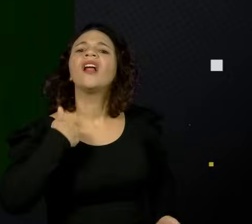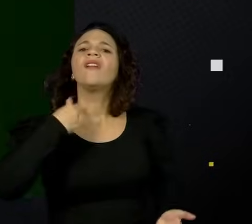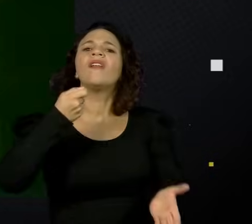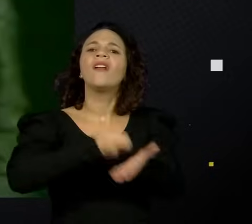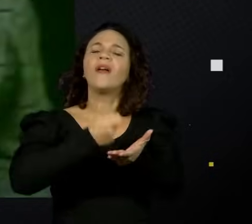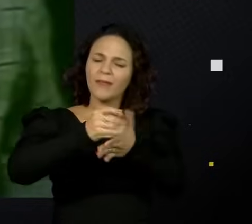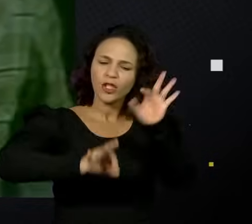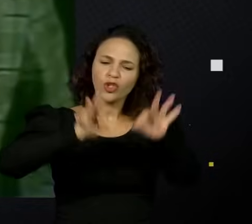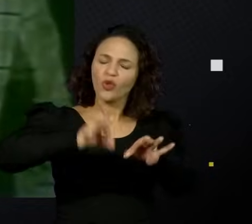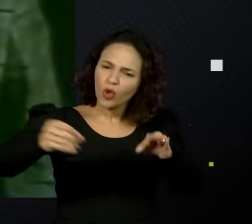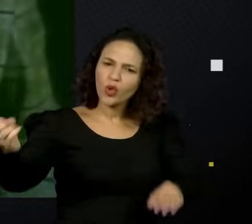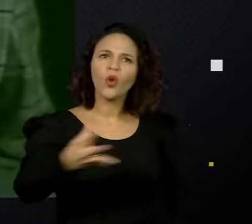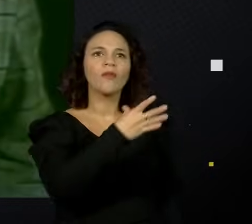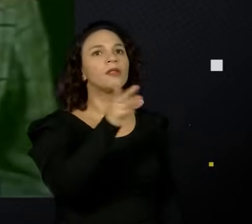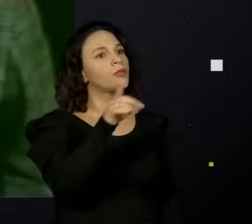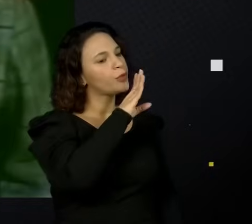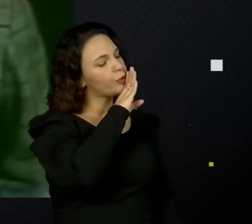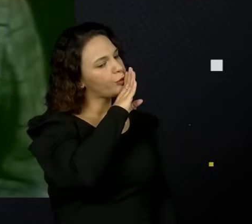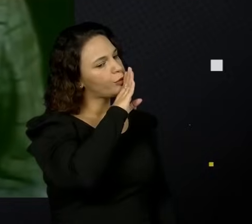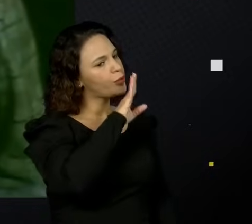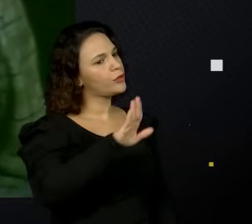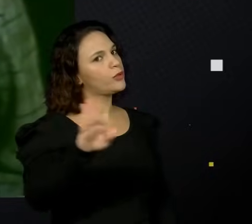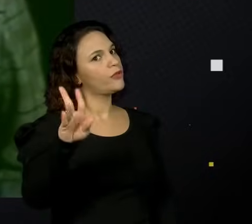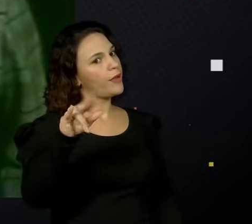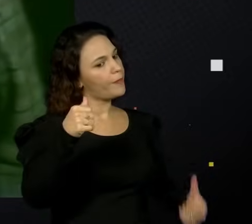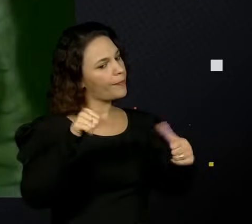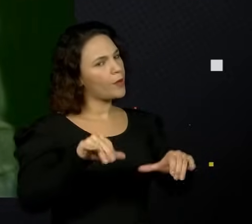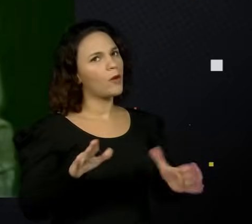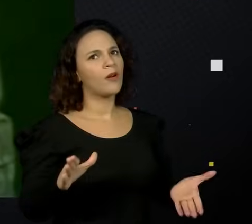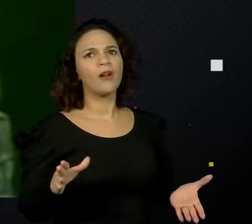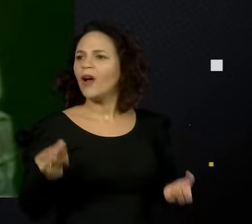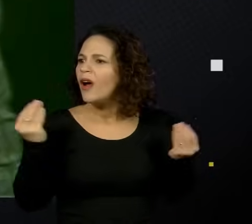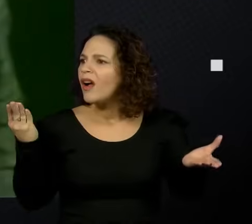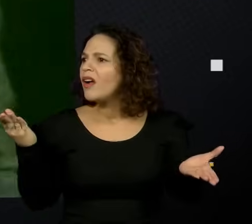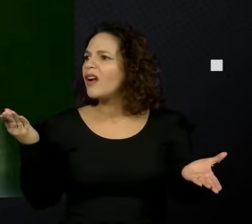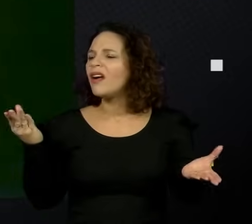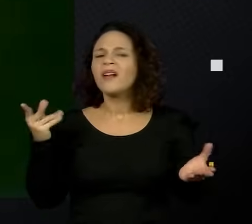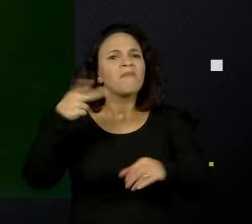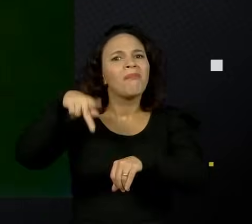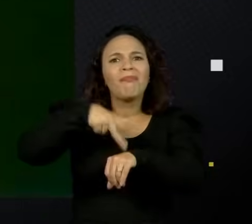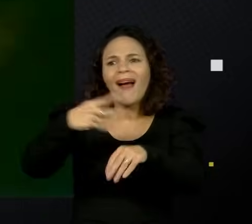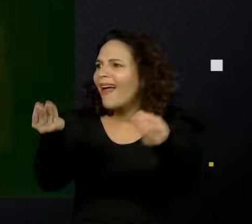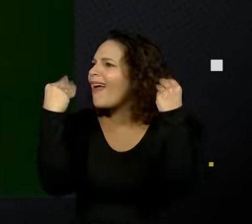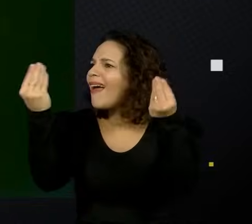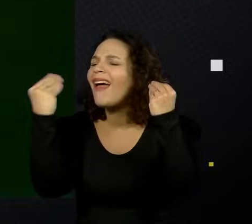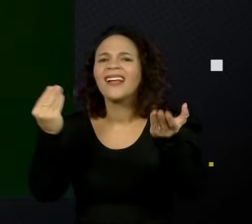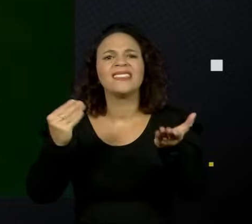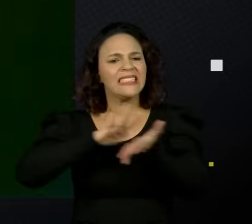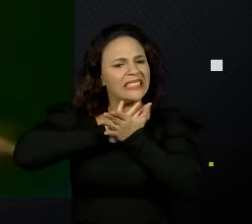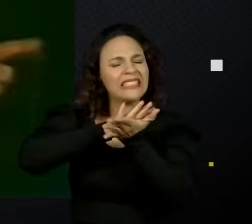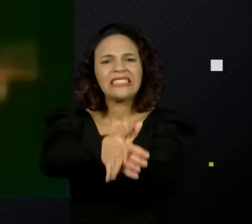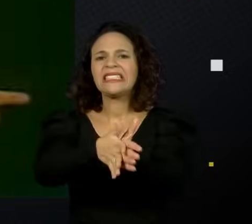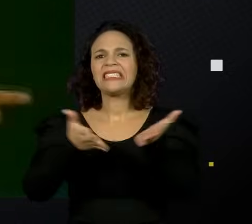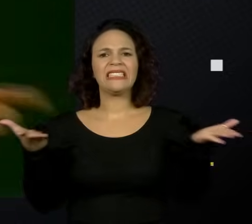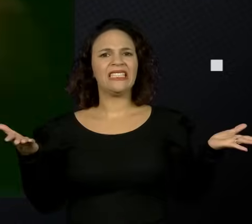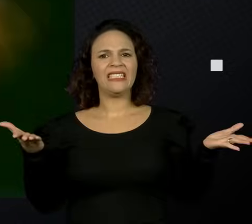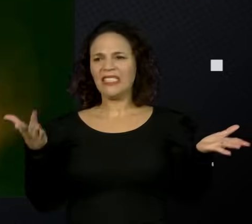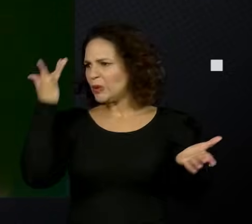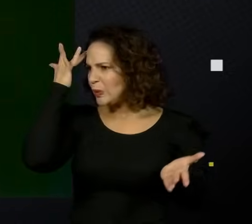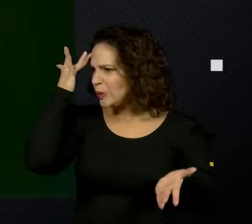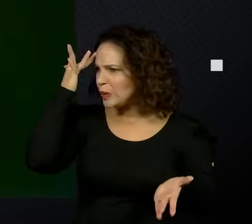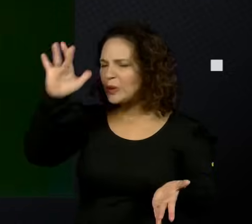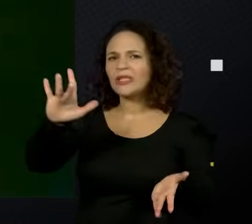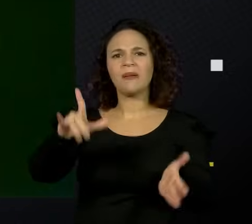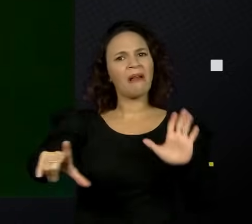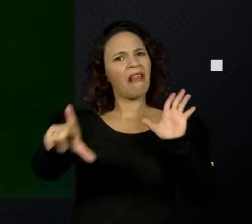novo julgamento! Fique quieto, seu coqueiro, o senhor pode piorar tudo. Mas que país é esse? Que país desgraçado é esse que não sabe impor